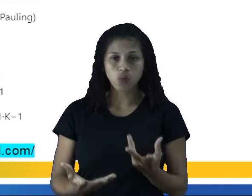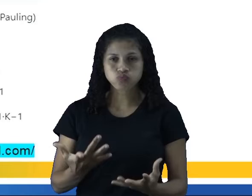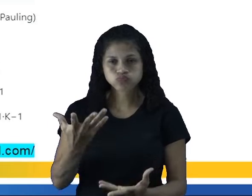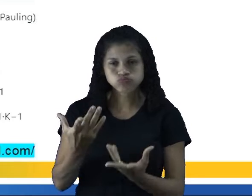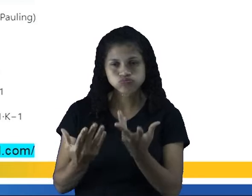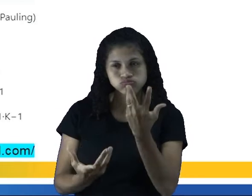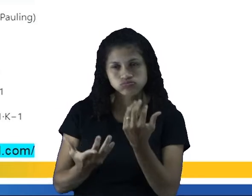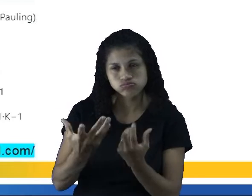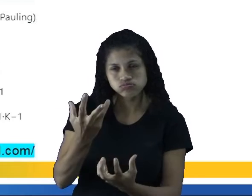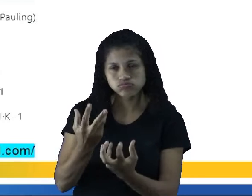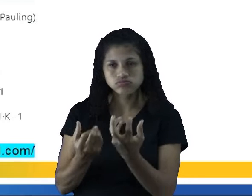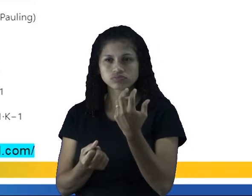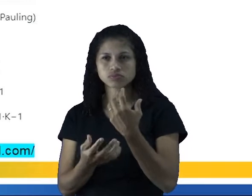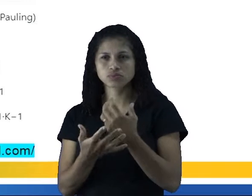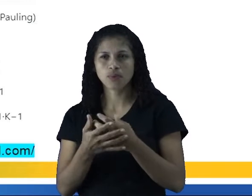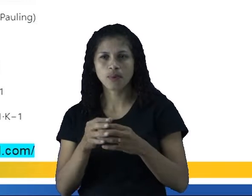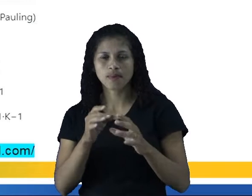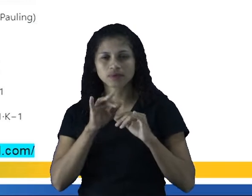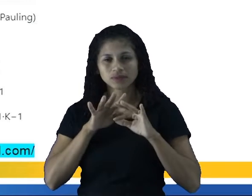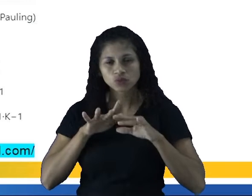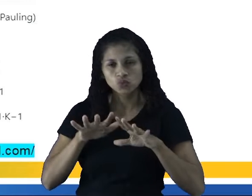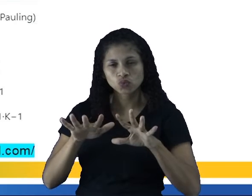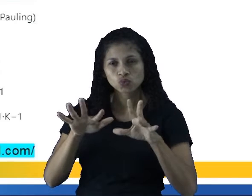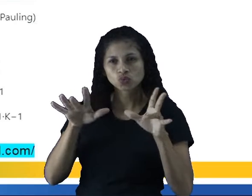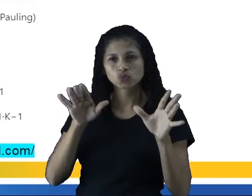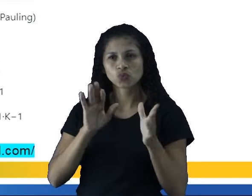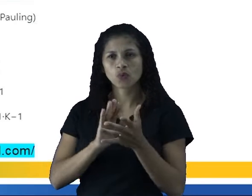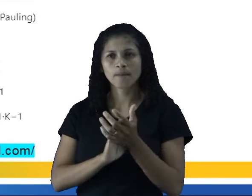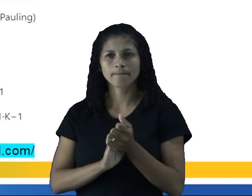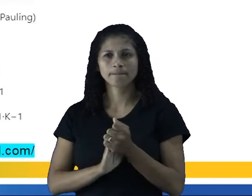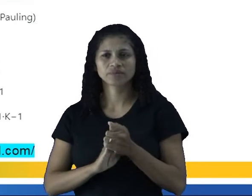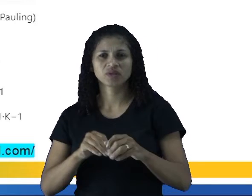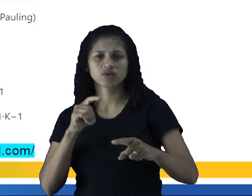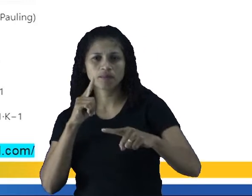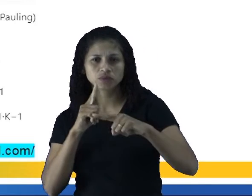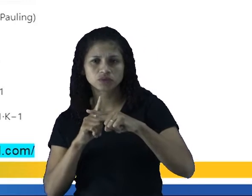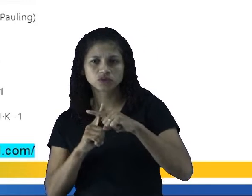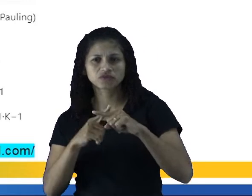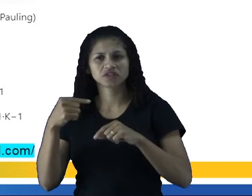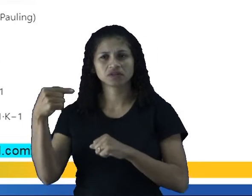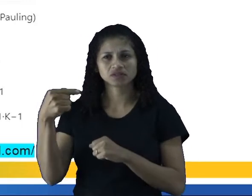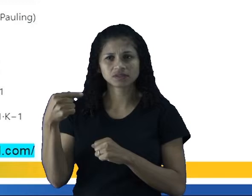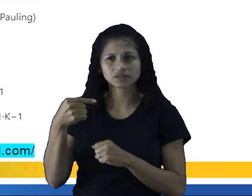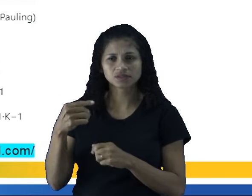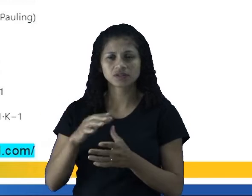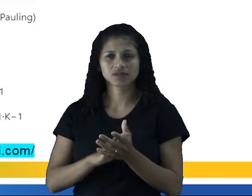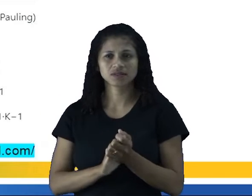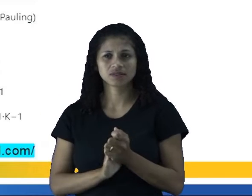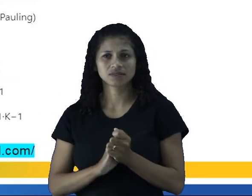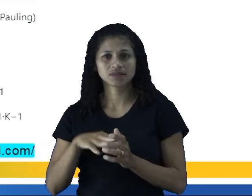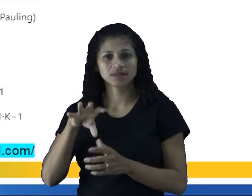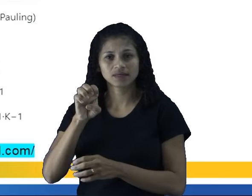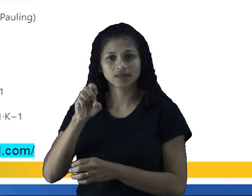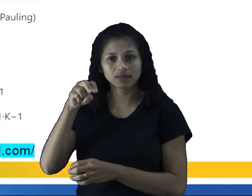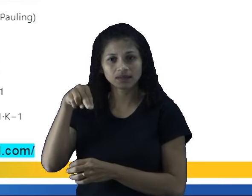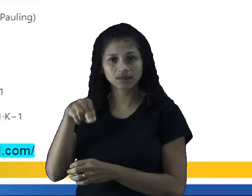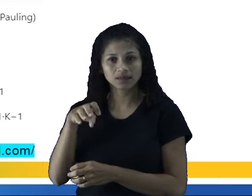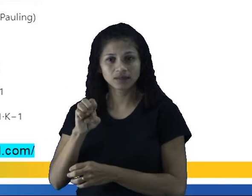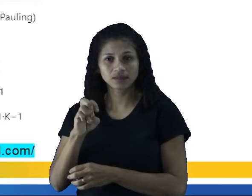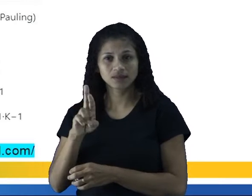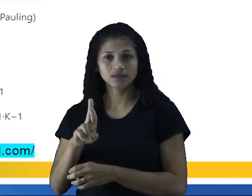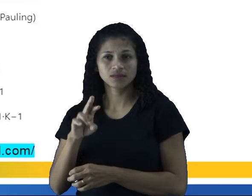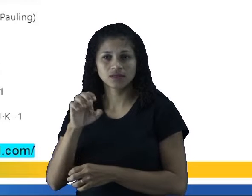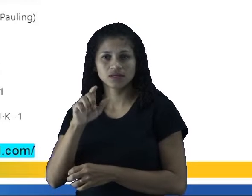fusão, o calor de vaporização, a eletronegatividade, a eletroafinidade, a energia de ionização, a